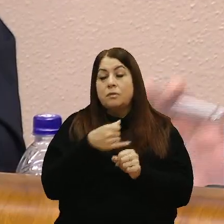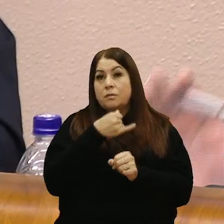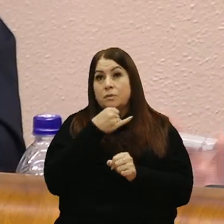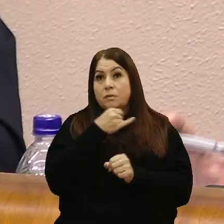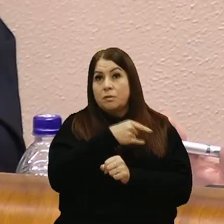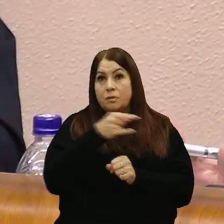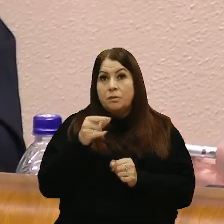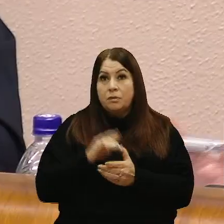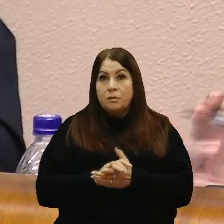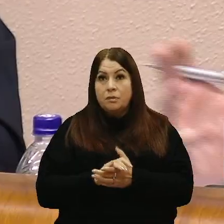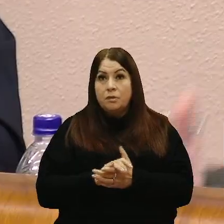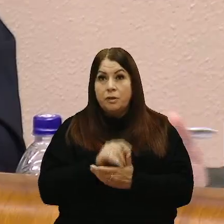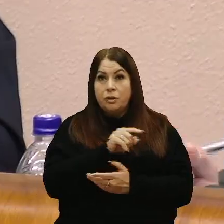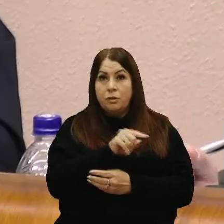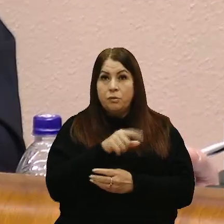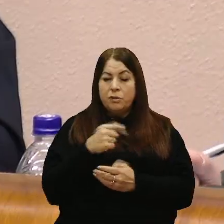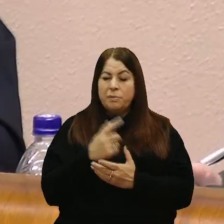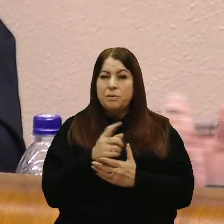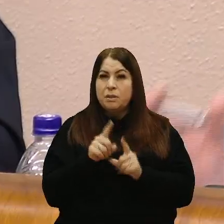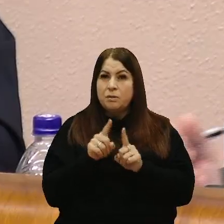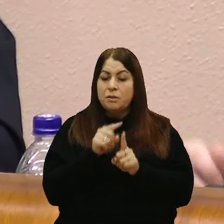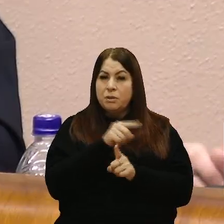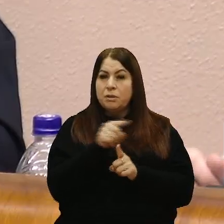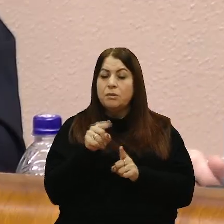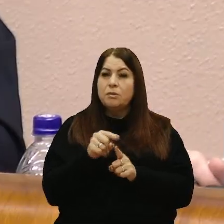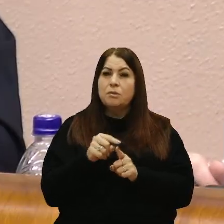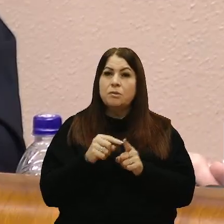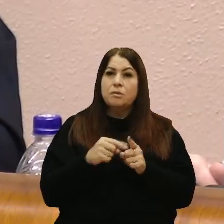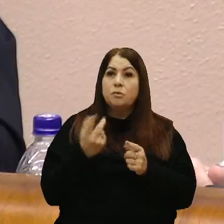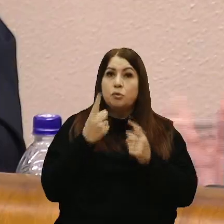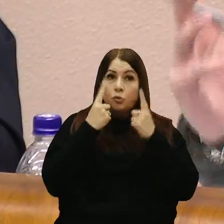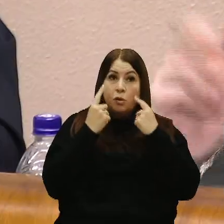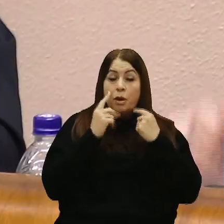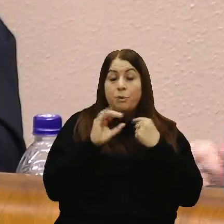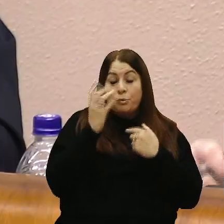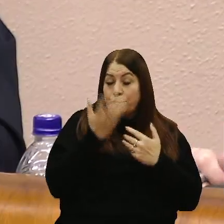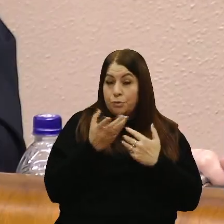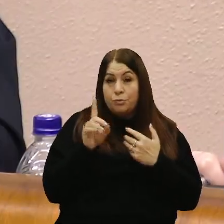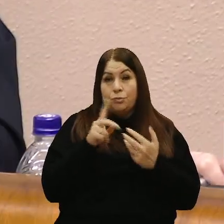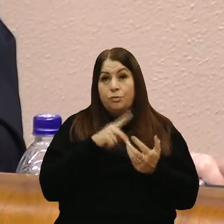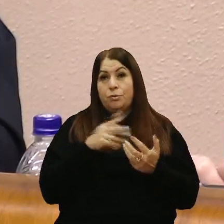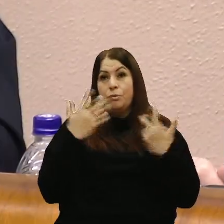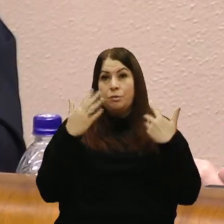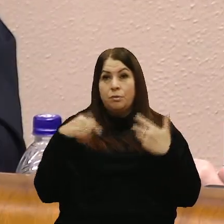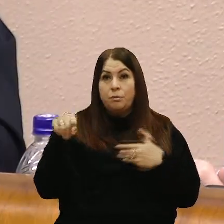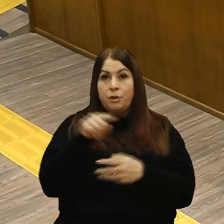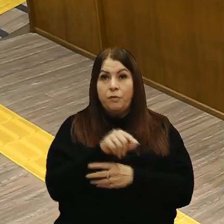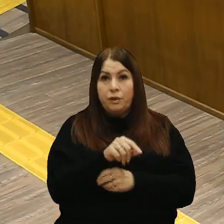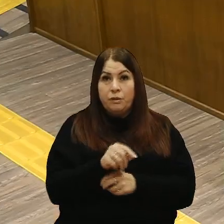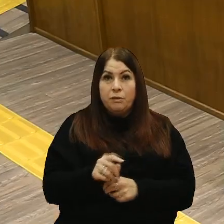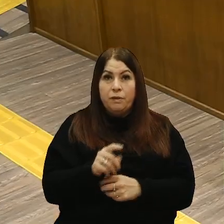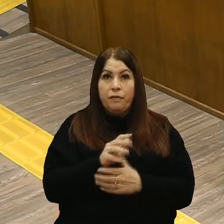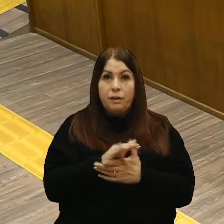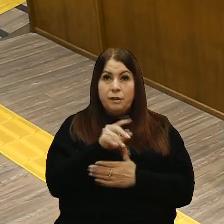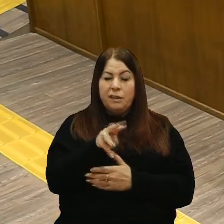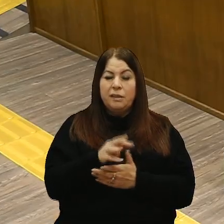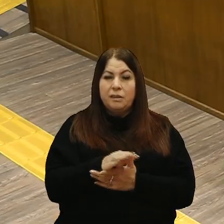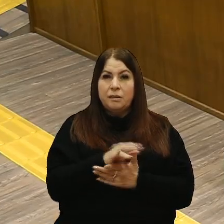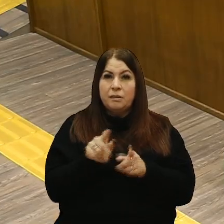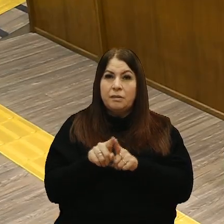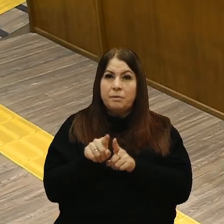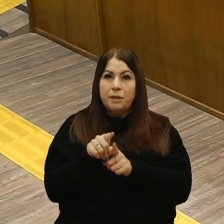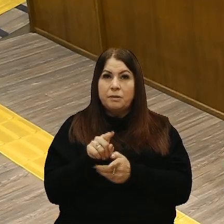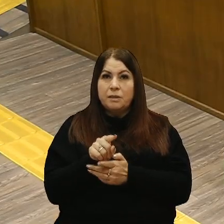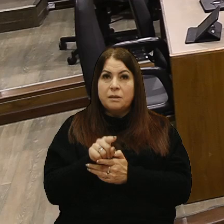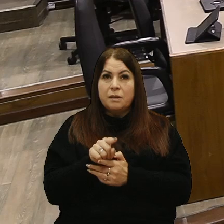e aí não adianta, desculpe a expressão, chorar pelo leite derramado. Seria isso e parabéns pelo tema. Obrigado, vereador Bortola. Vereador